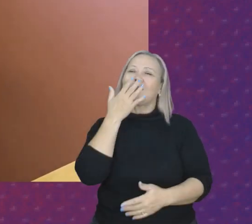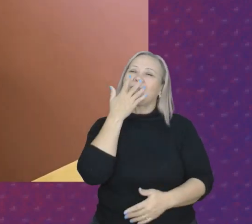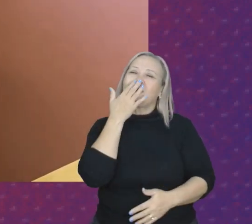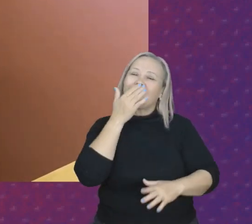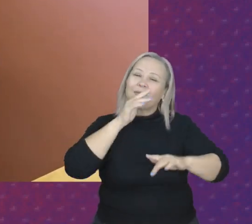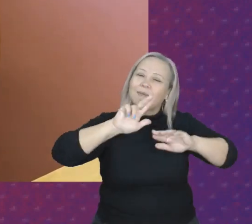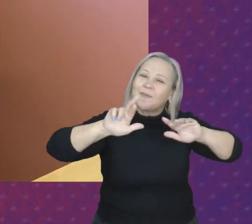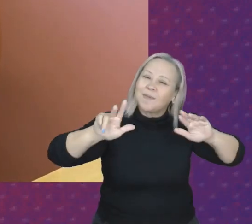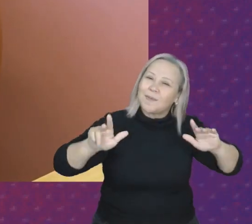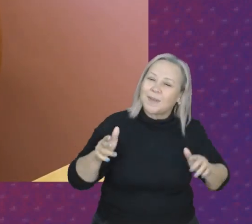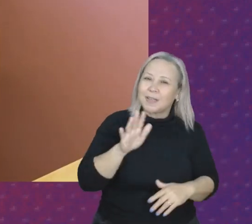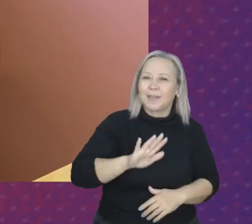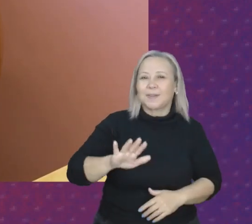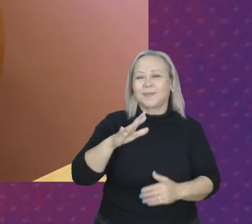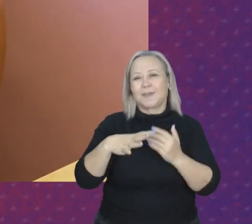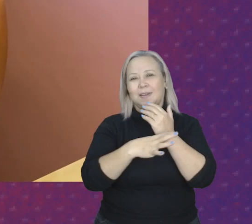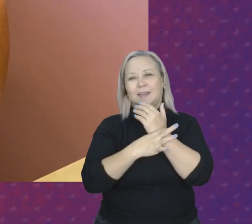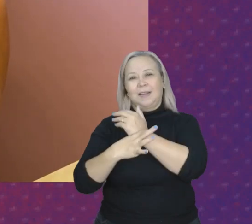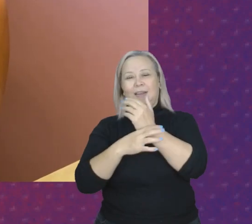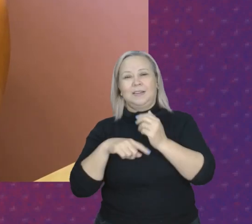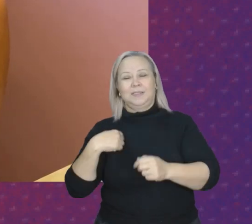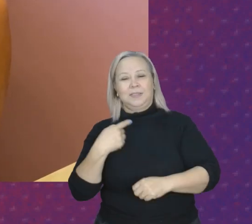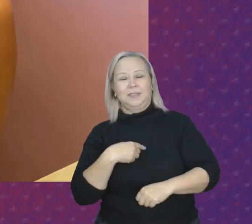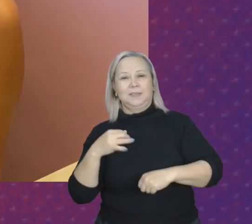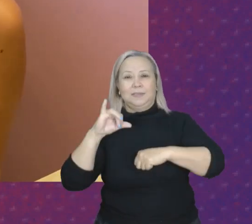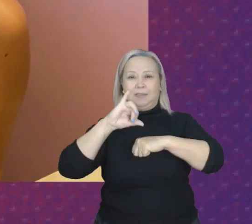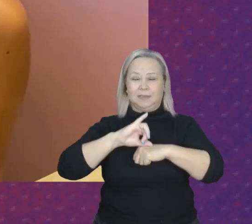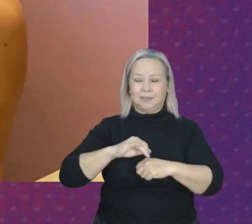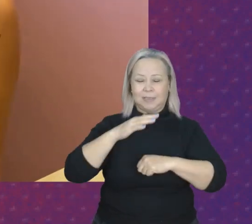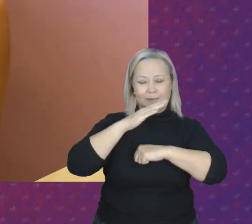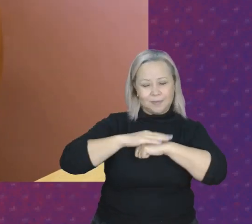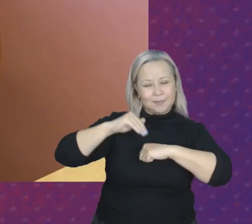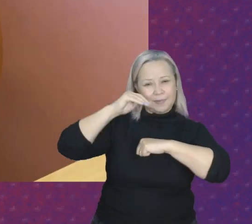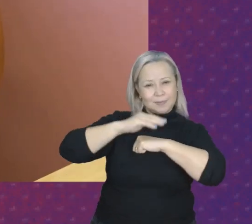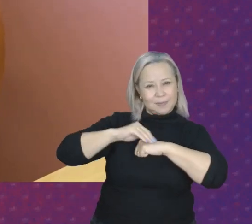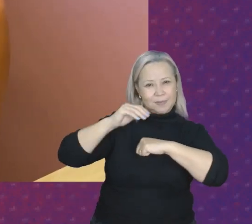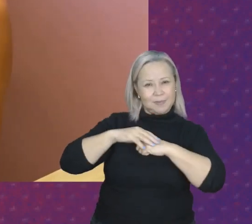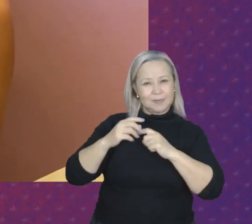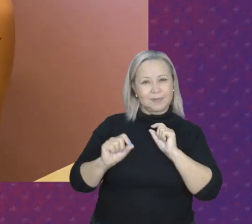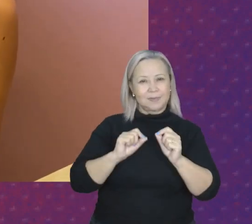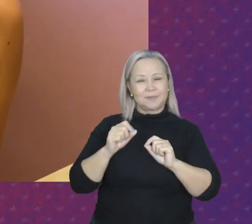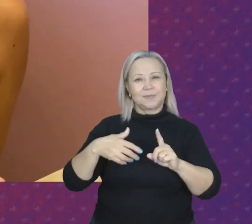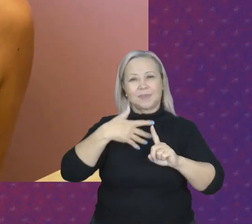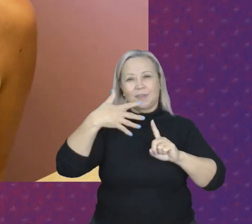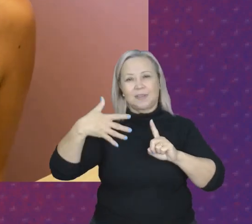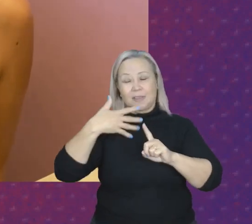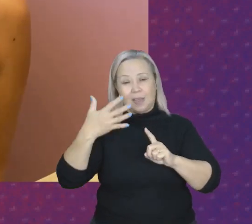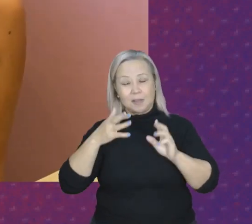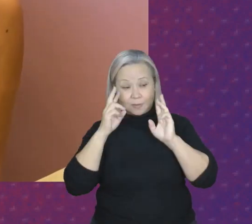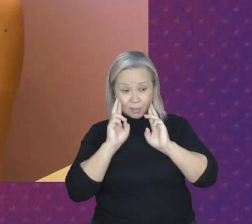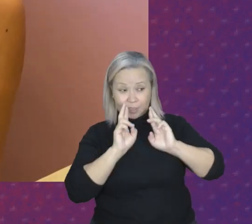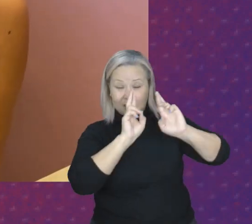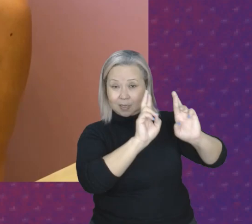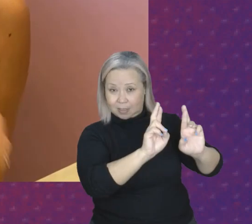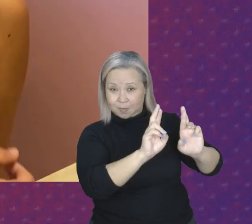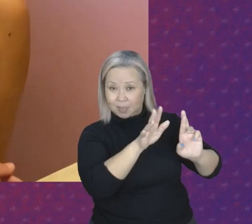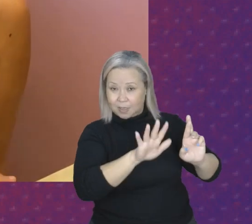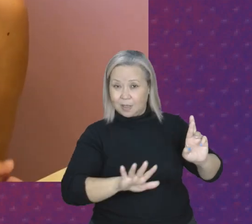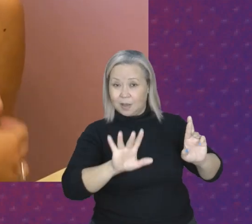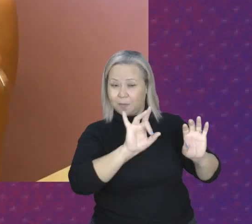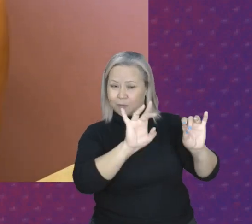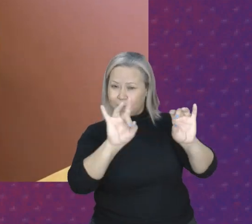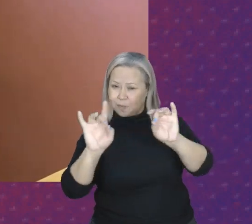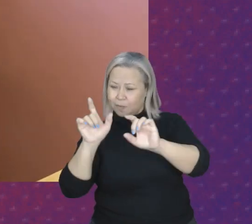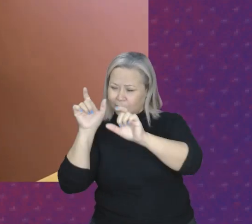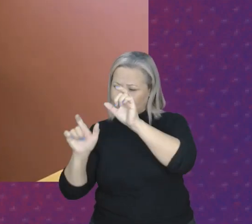parlamentos muito mais e garantir que a nossa sexualidade, que a nossa identidade de gênero seja amplamente respeitada por cada um e por